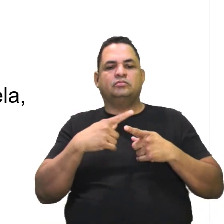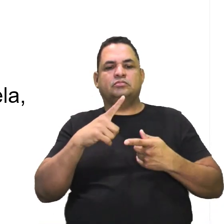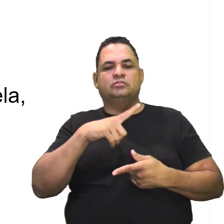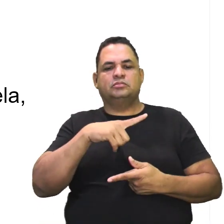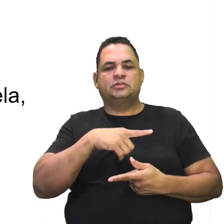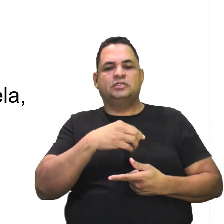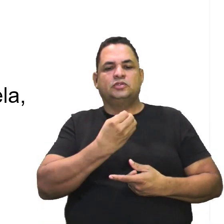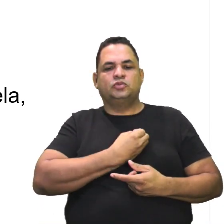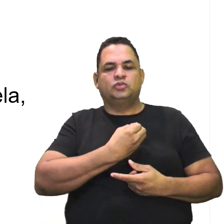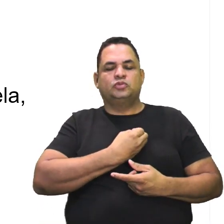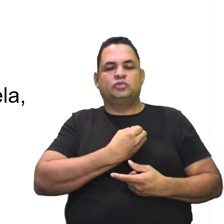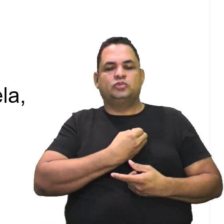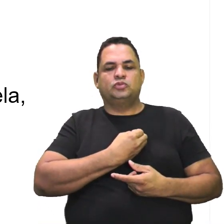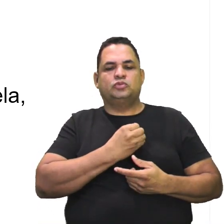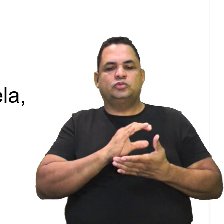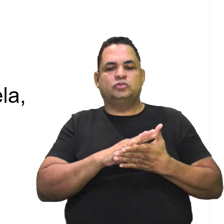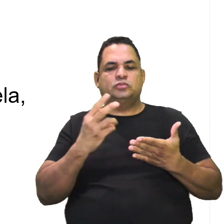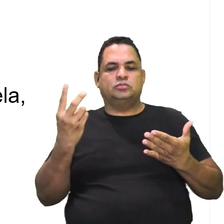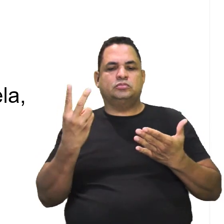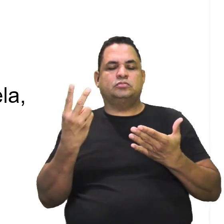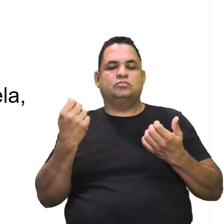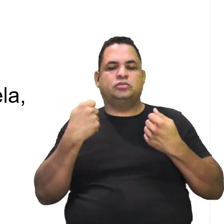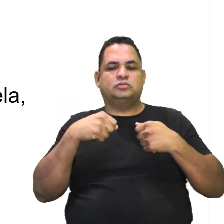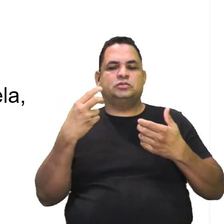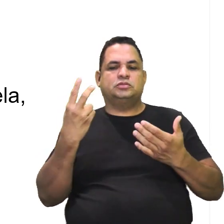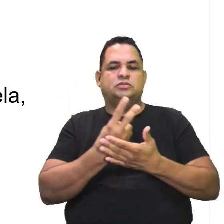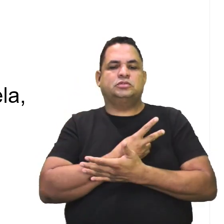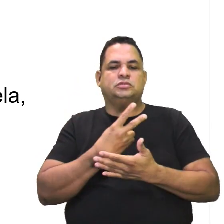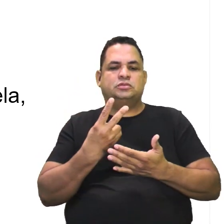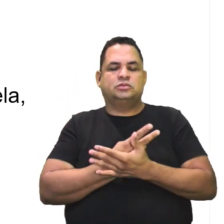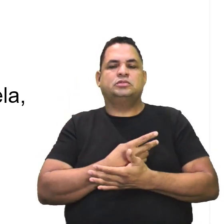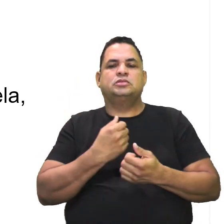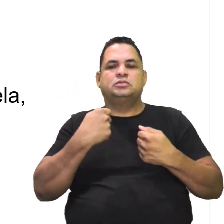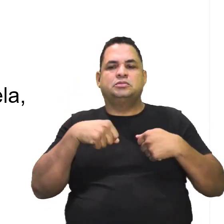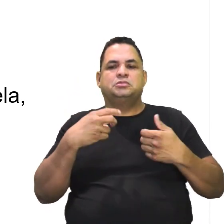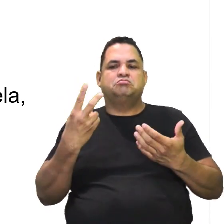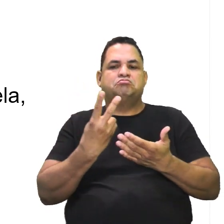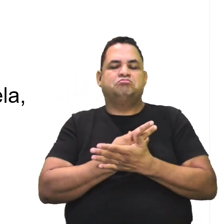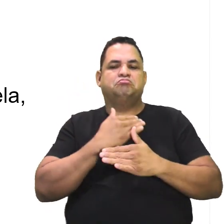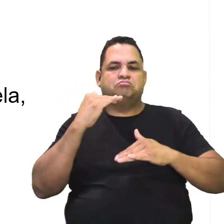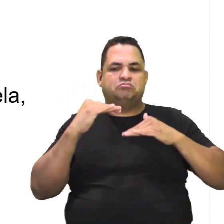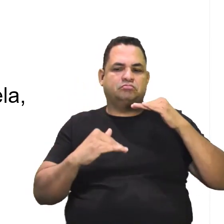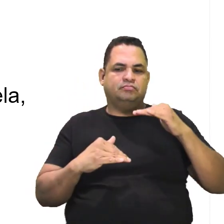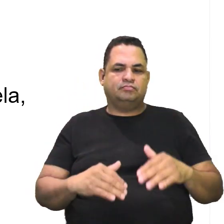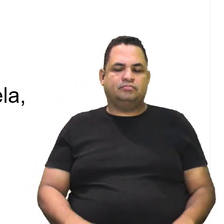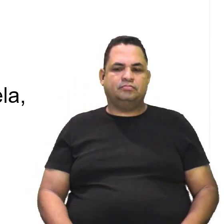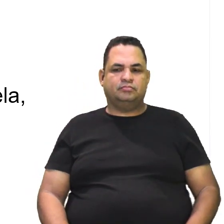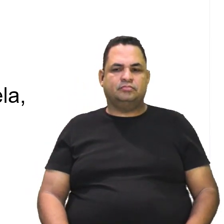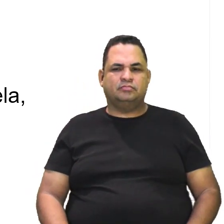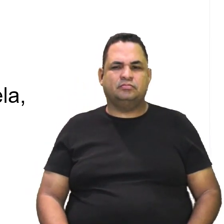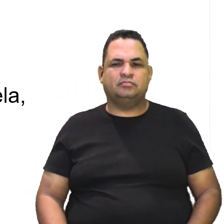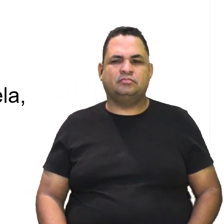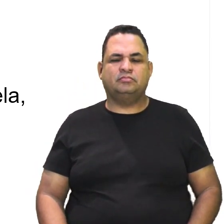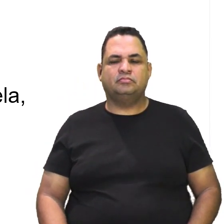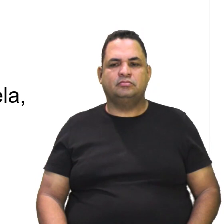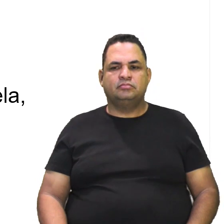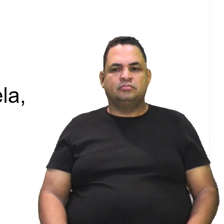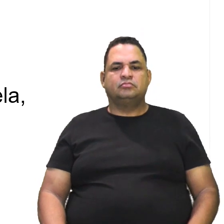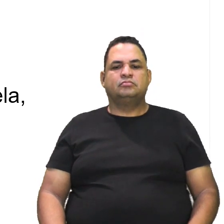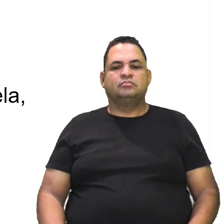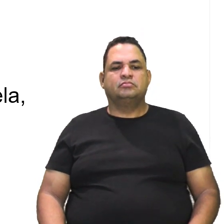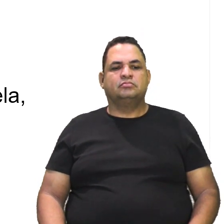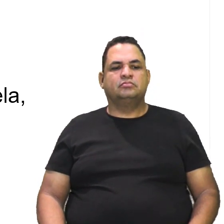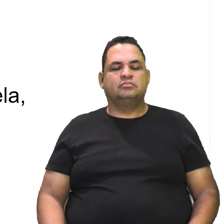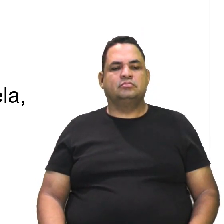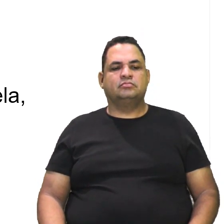pois obteve menor desvio padrão? Sim. O Marco teve menor desvio padrão? O Marco, sim, né? Então vamos lá, acho que é